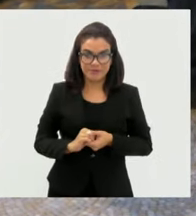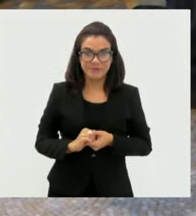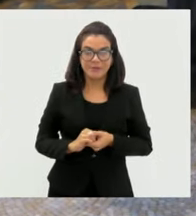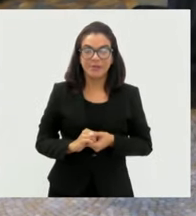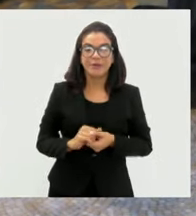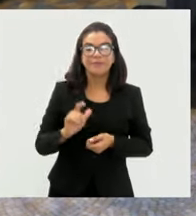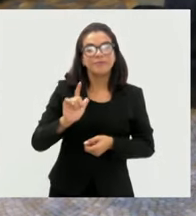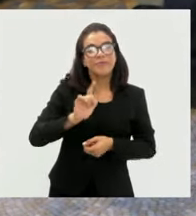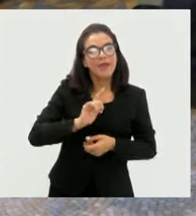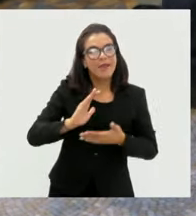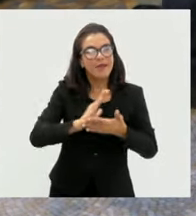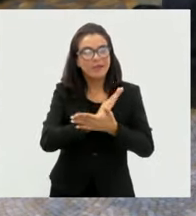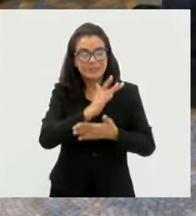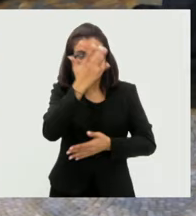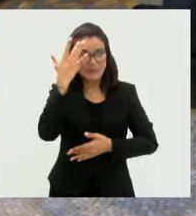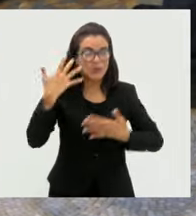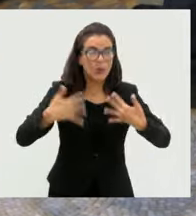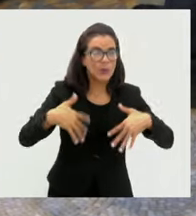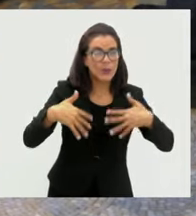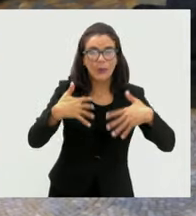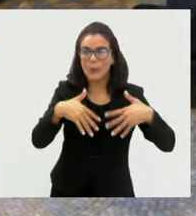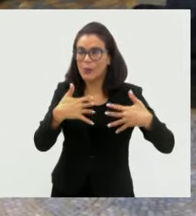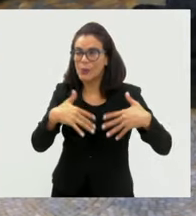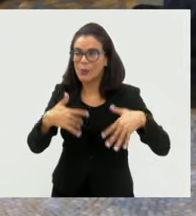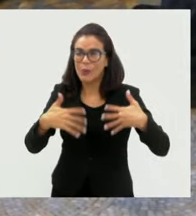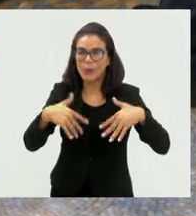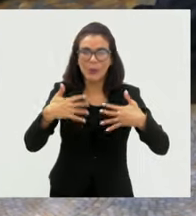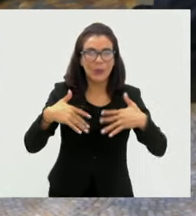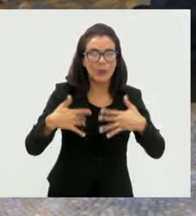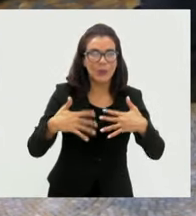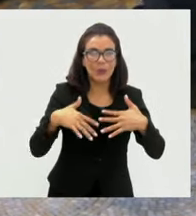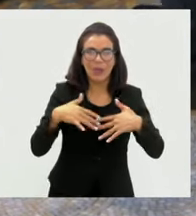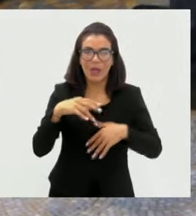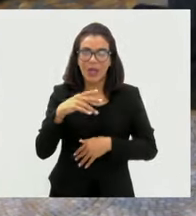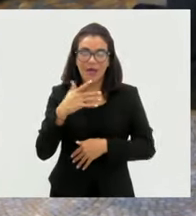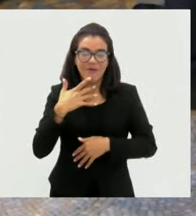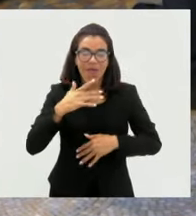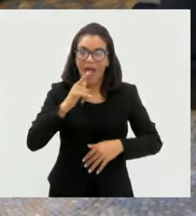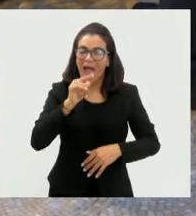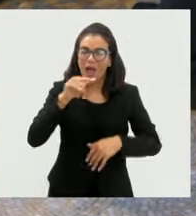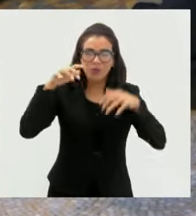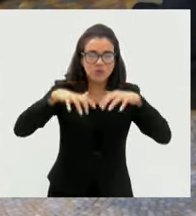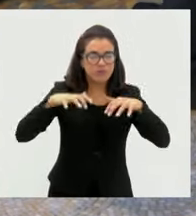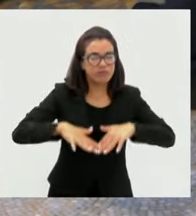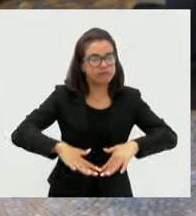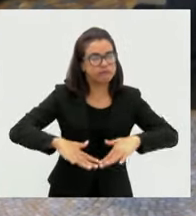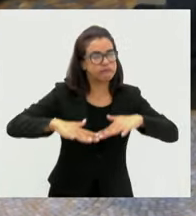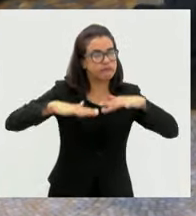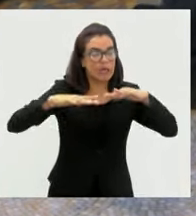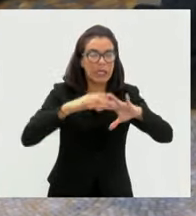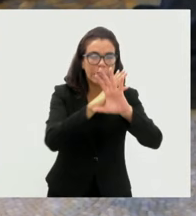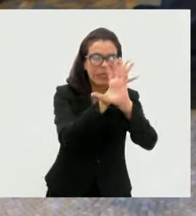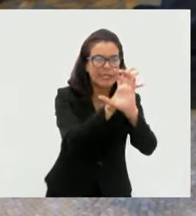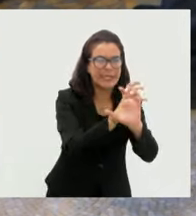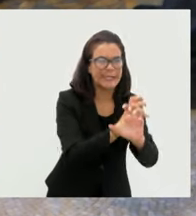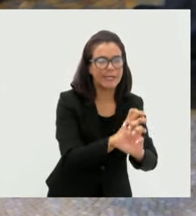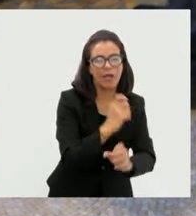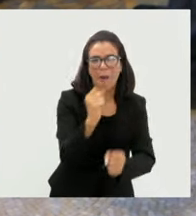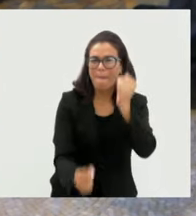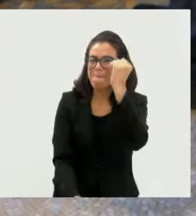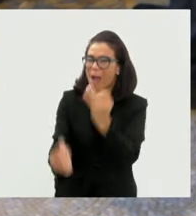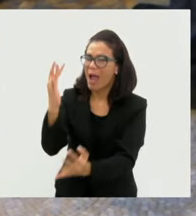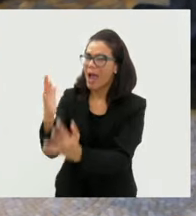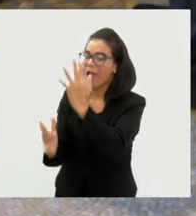vezes as pessoas ficam agoniadas, vem inundação por tudo que é lado, seca, incêndio, e não sabem